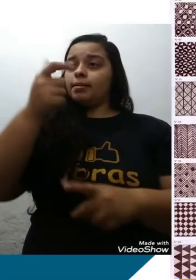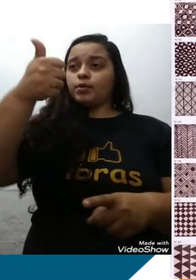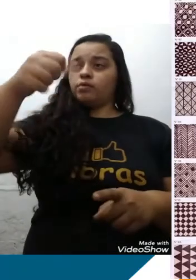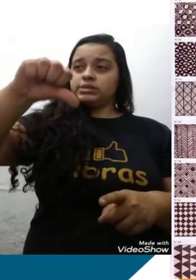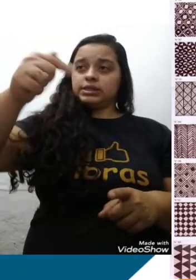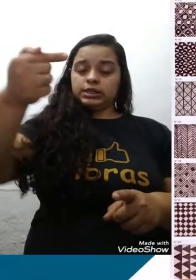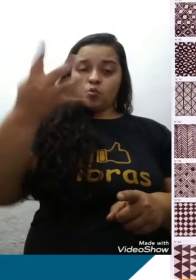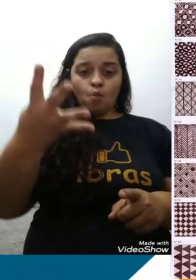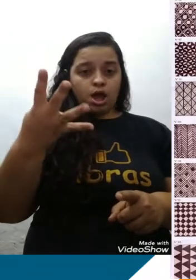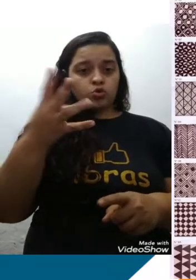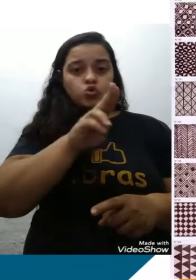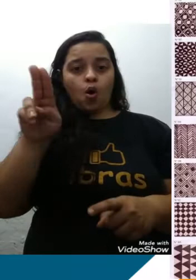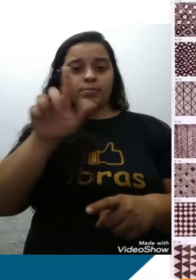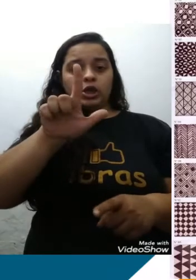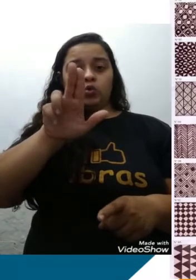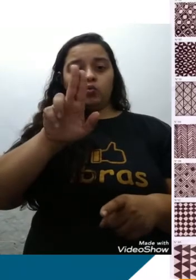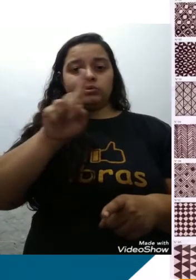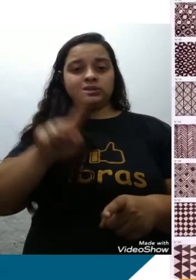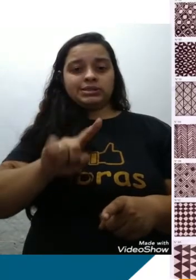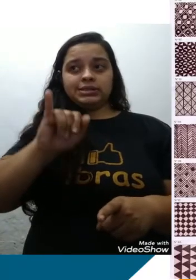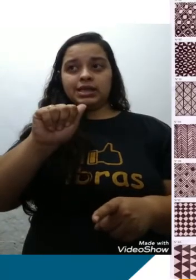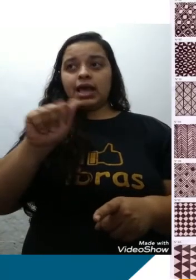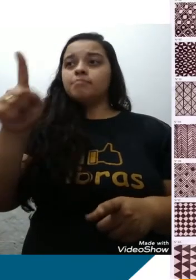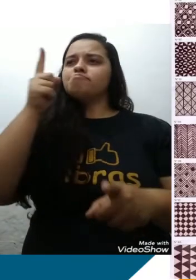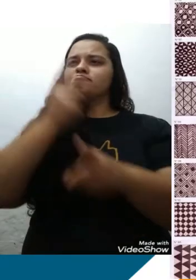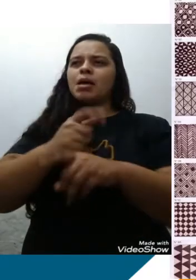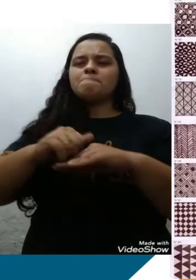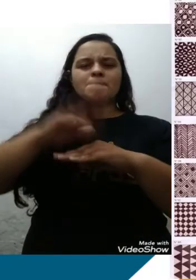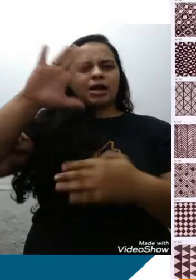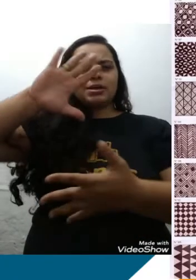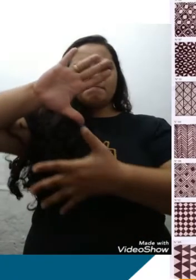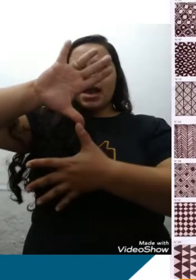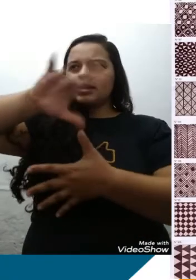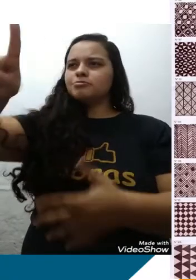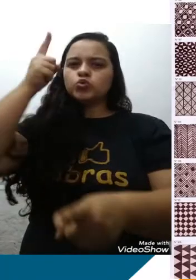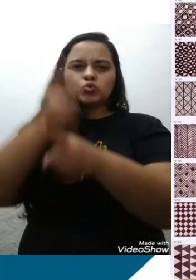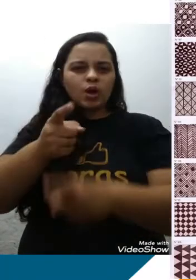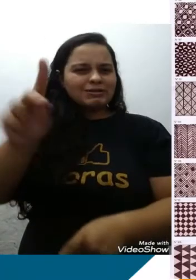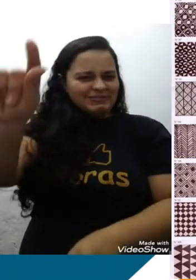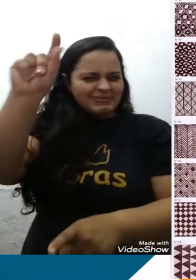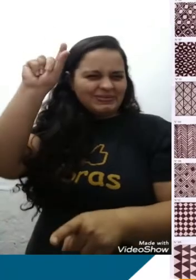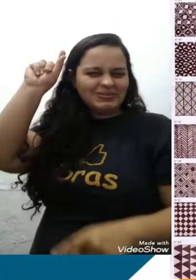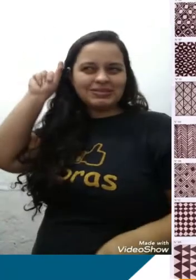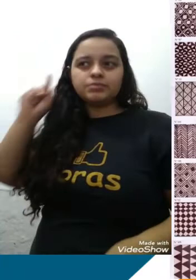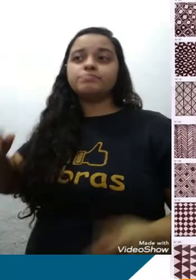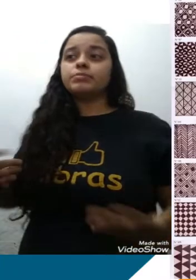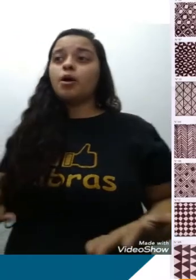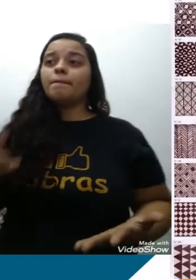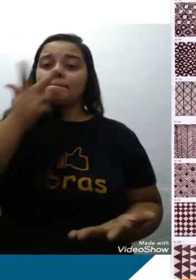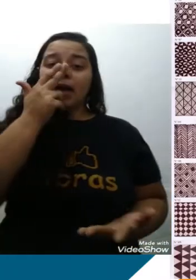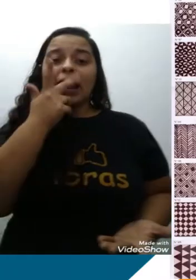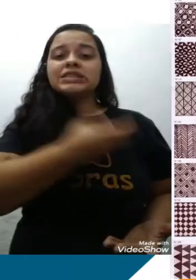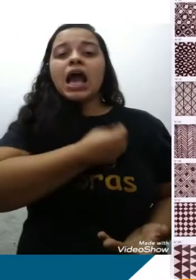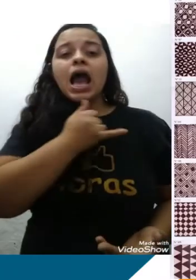em 1974 e é o fóssil humano mais antigo das Américas. Ele é importantíssimo para entender a nossa história. Só